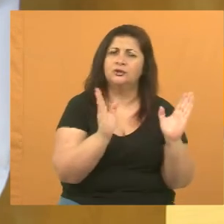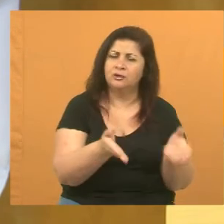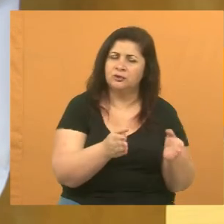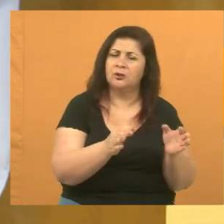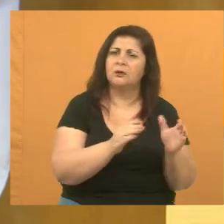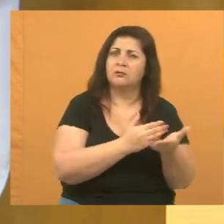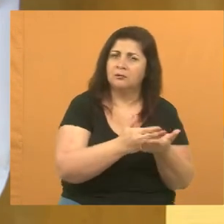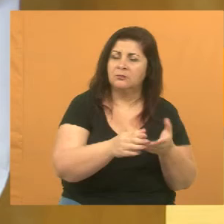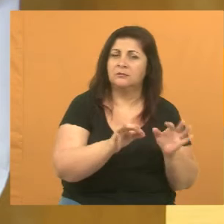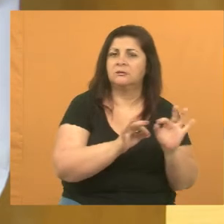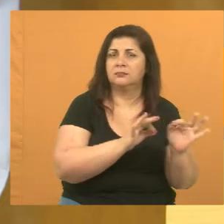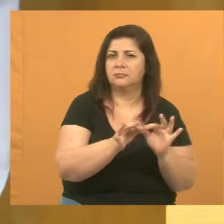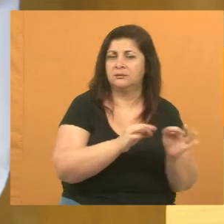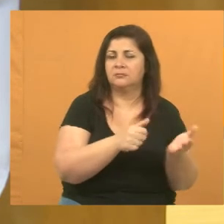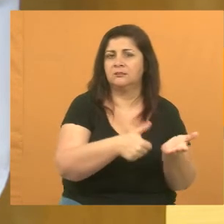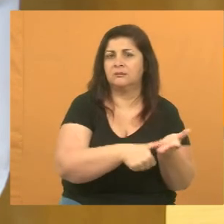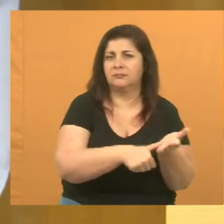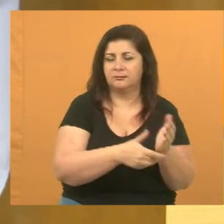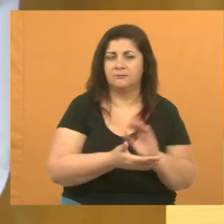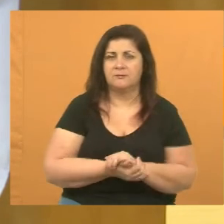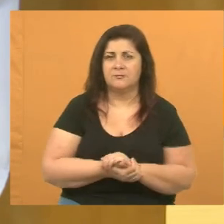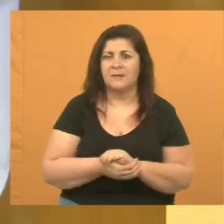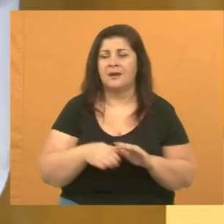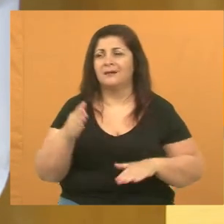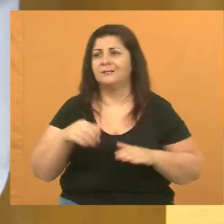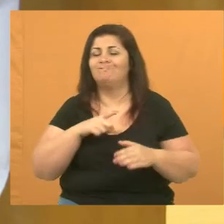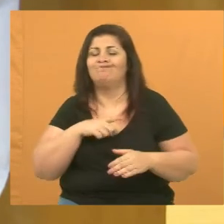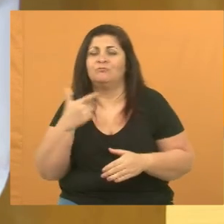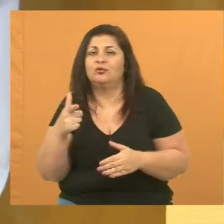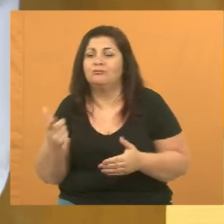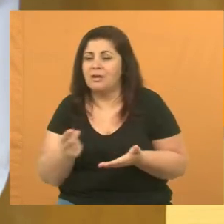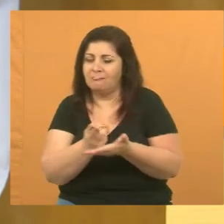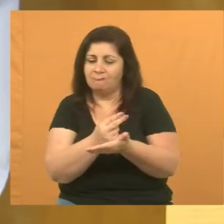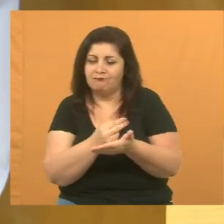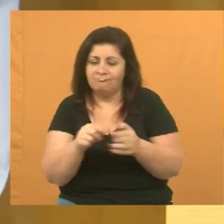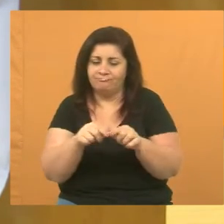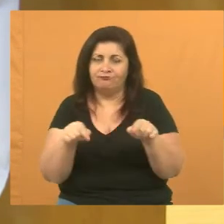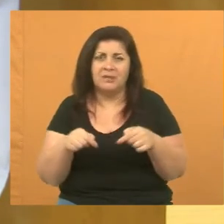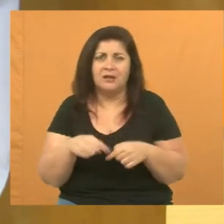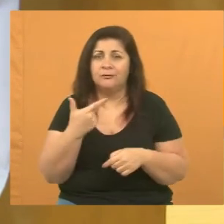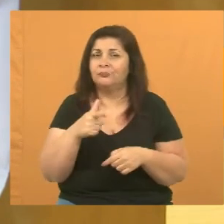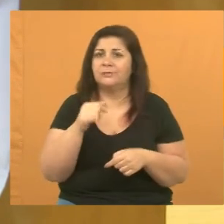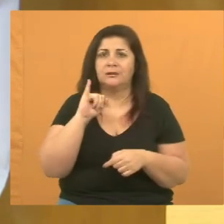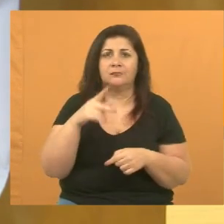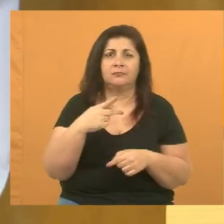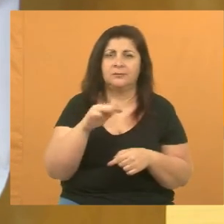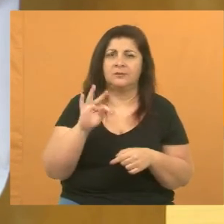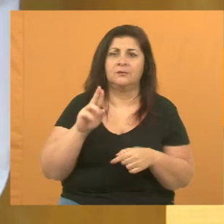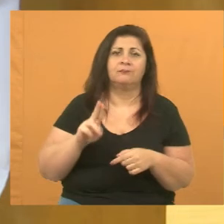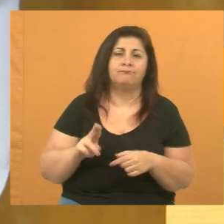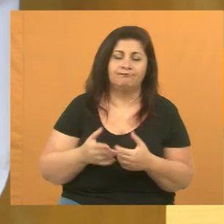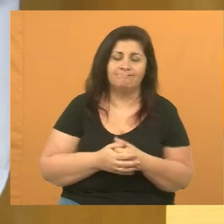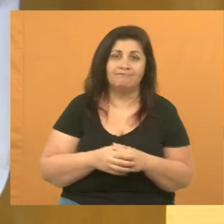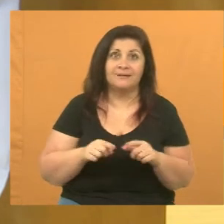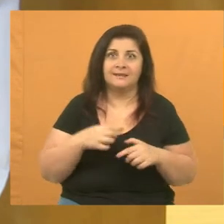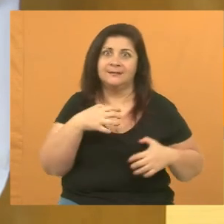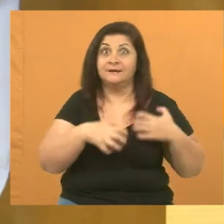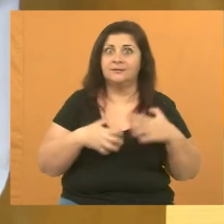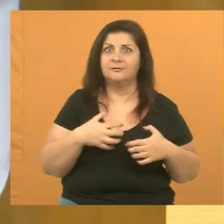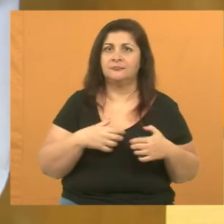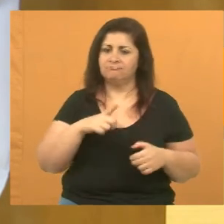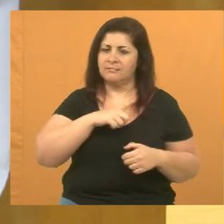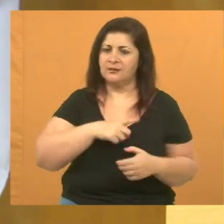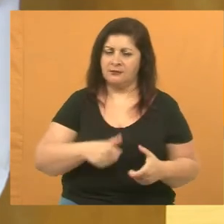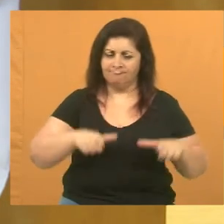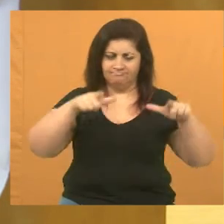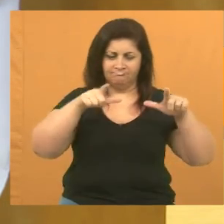delas ainda não têm a planta da casa, ainda não recolhe IPTU, e eles estão ansiosos para ter o título